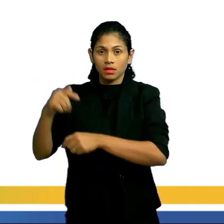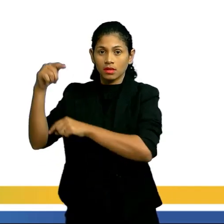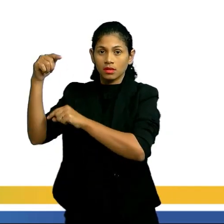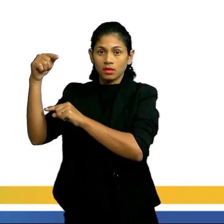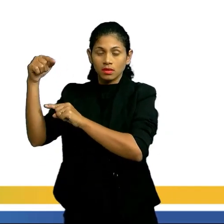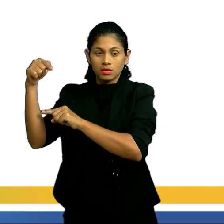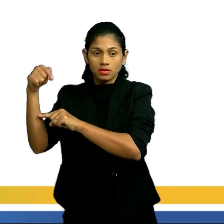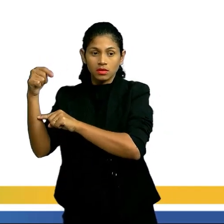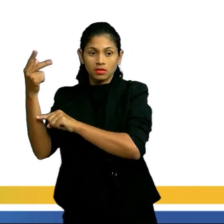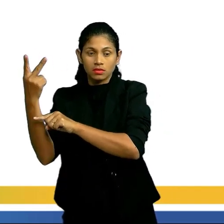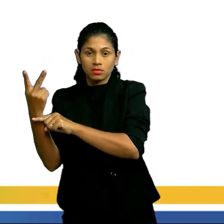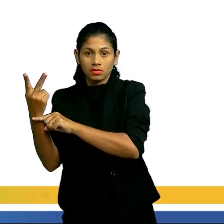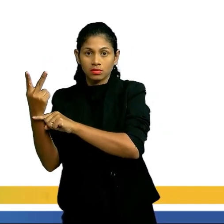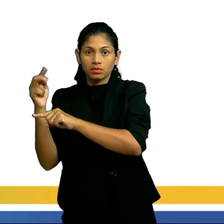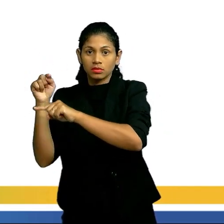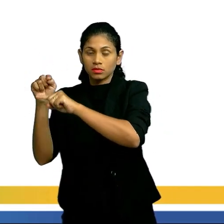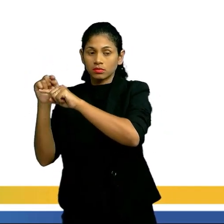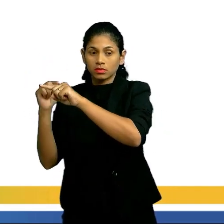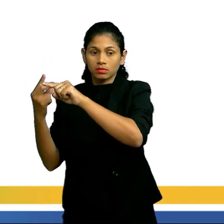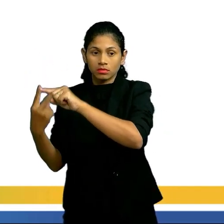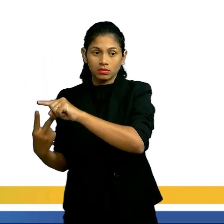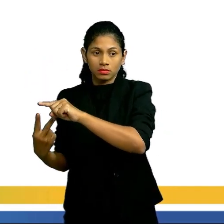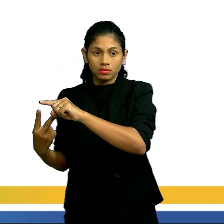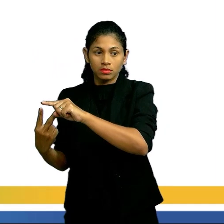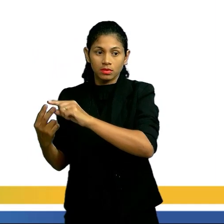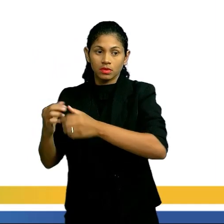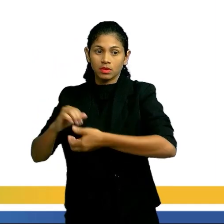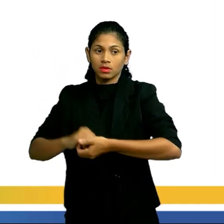72 sobre 2, que vai dar